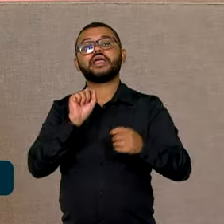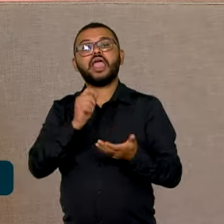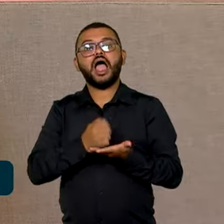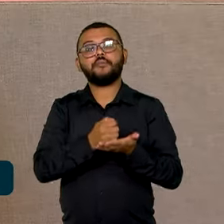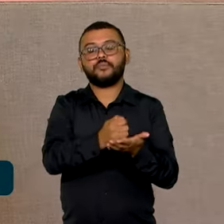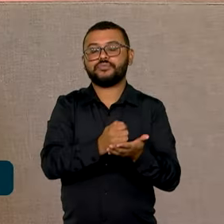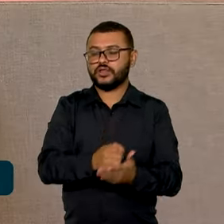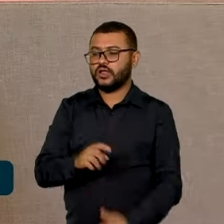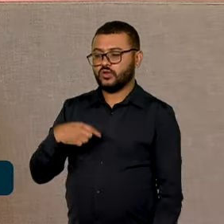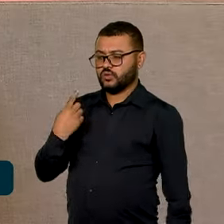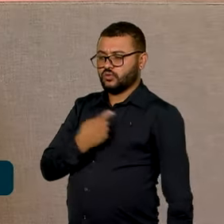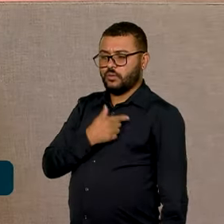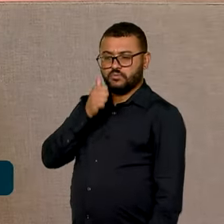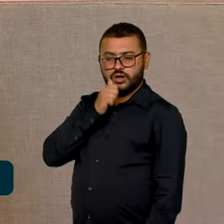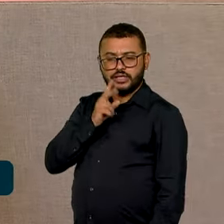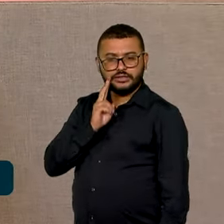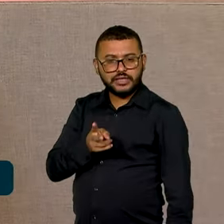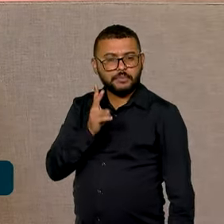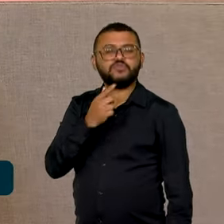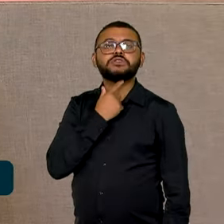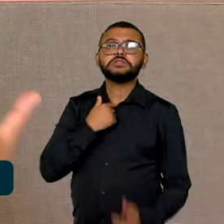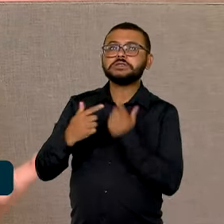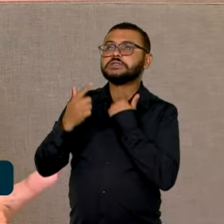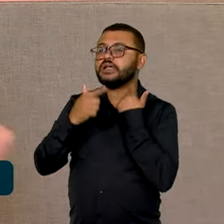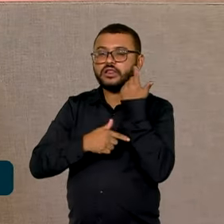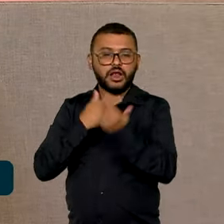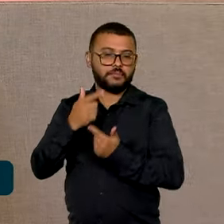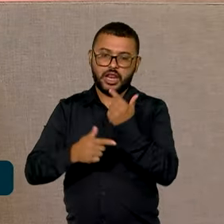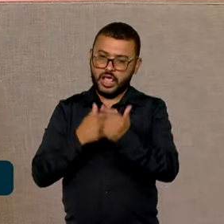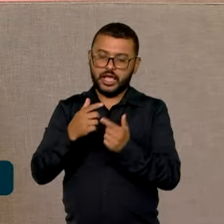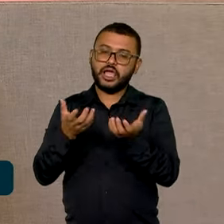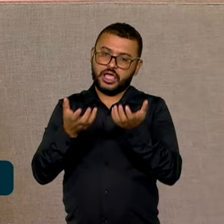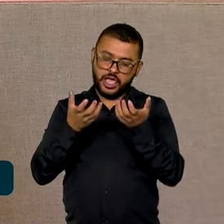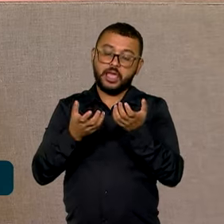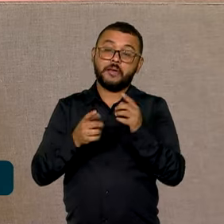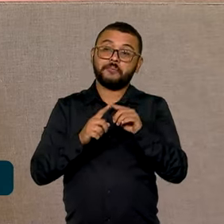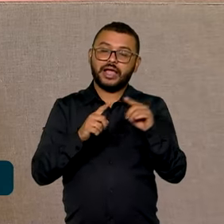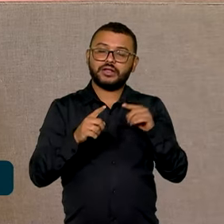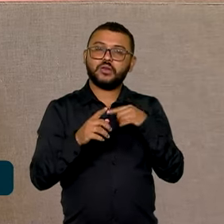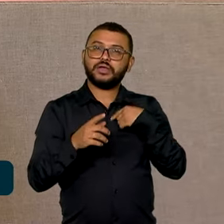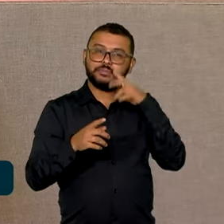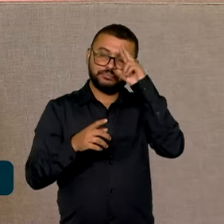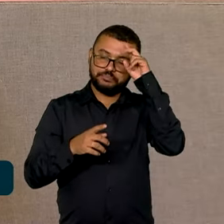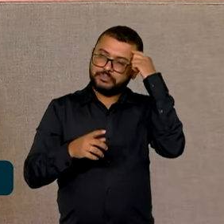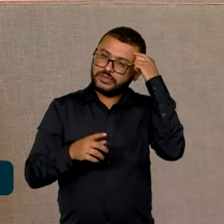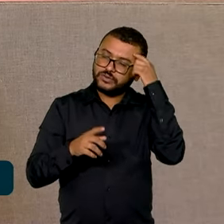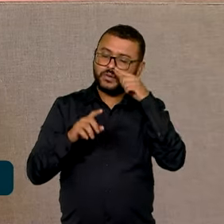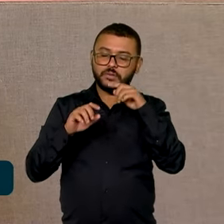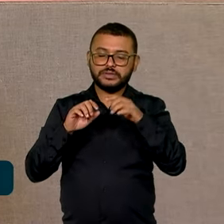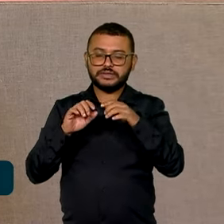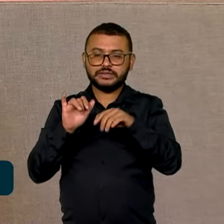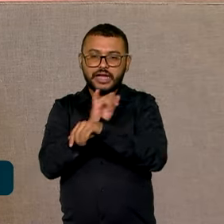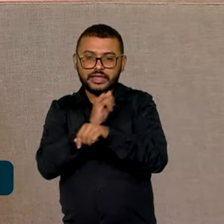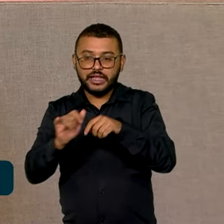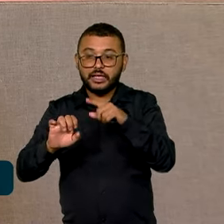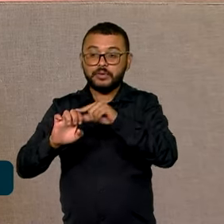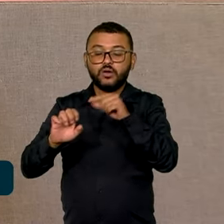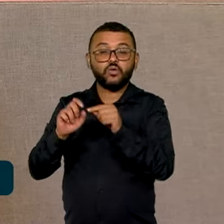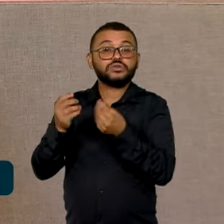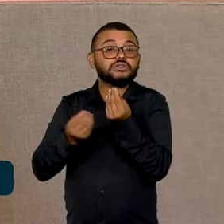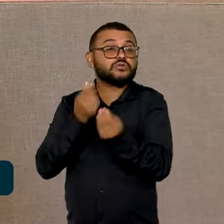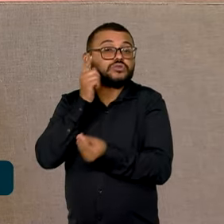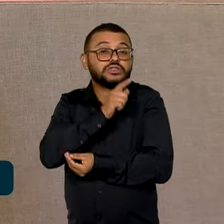As mulheres estão sempre querendo trabalhar. E quando a gente foi, né, abrir tudo, essa questão da linha de crédito, por exemplo, a